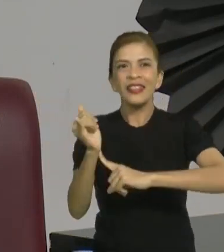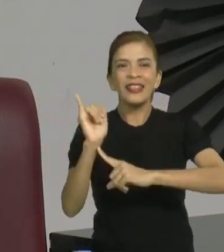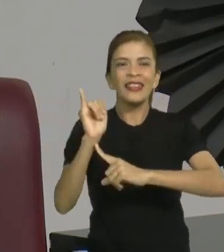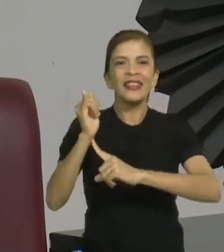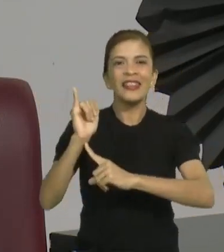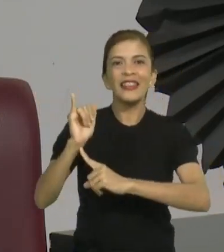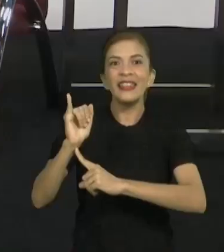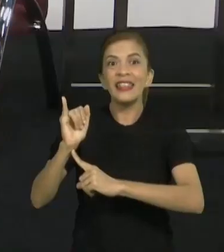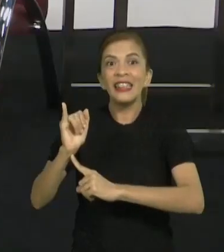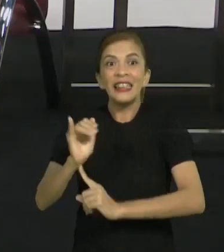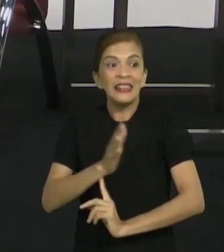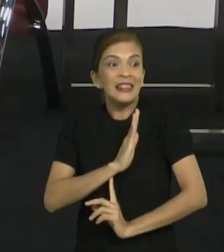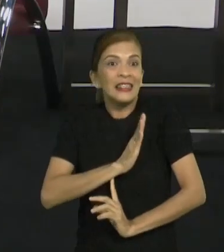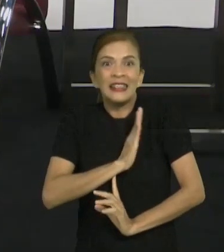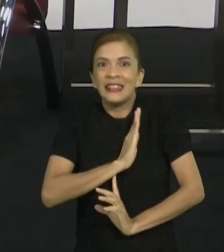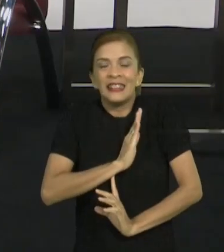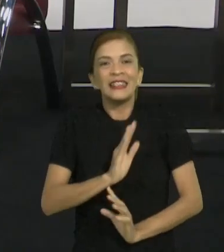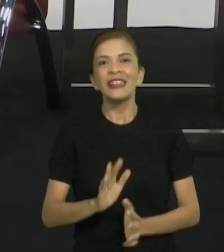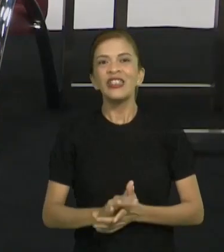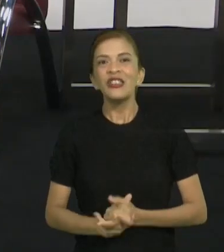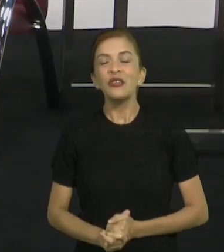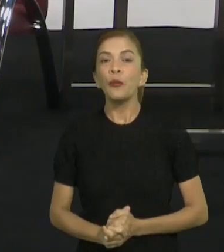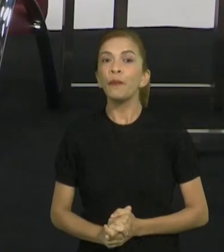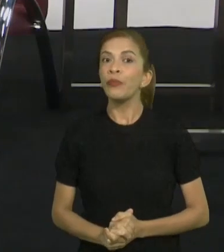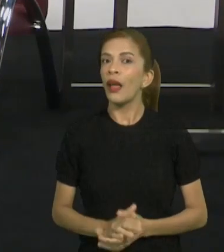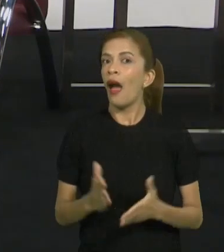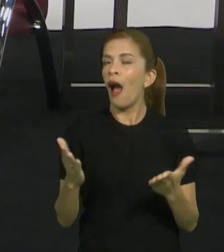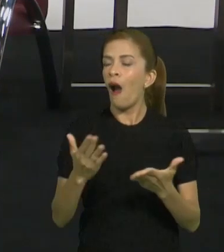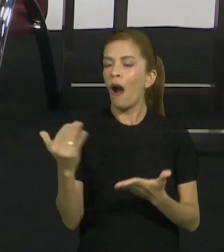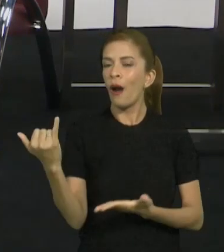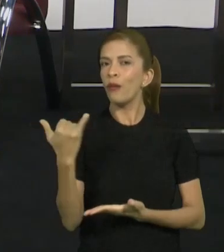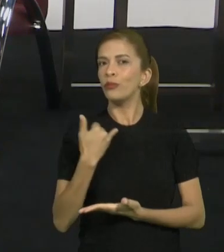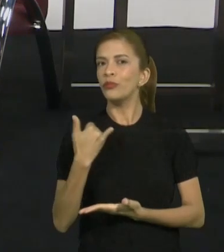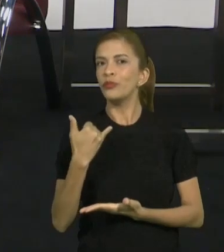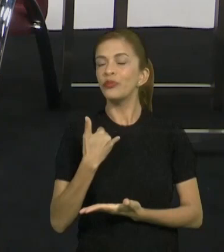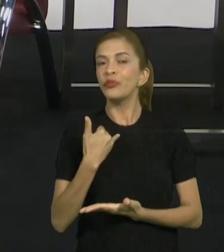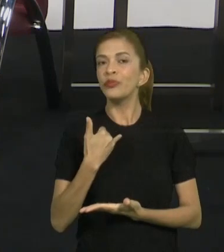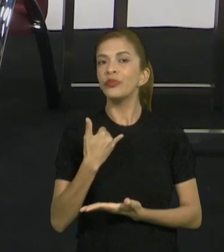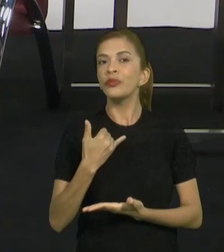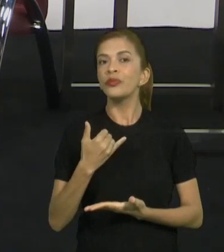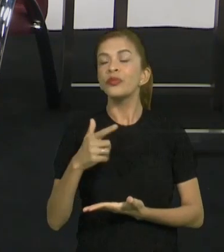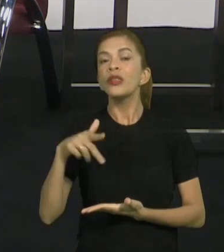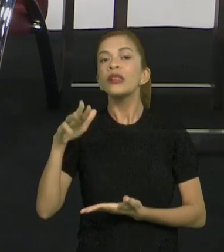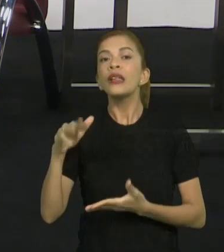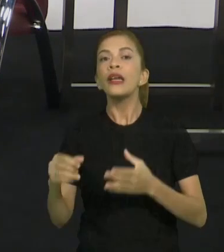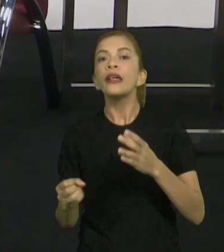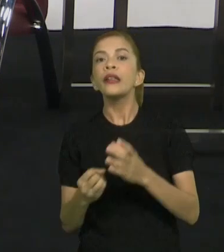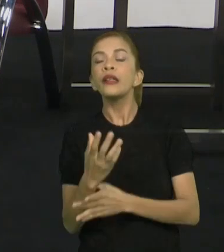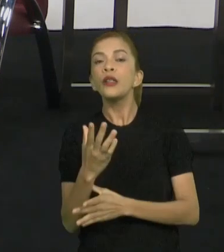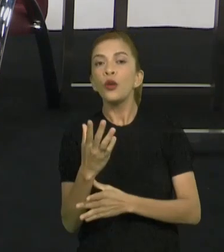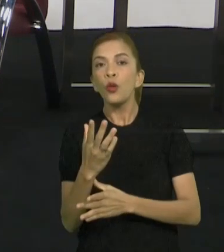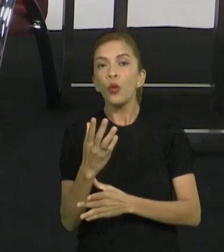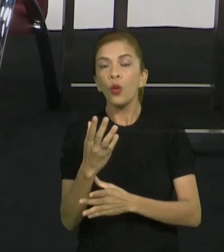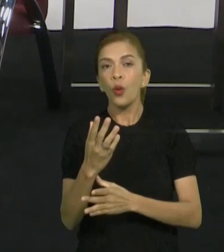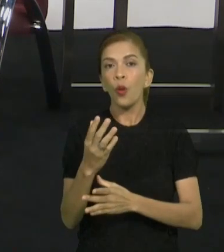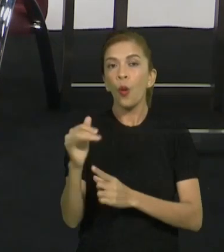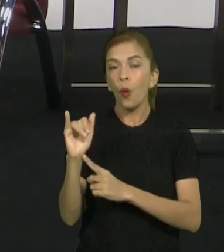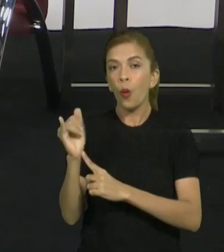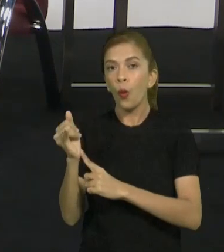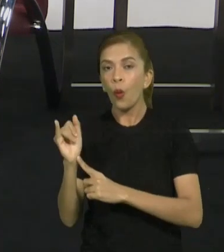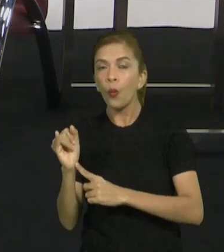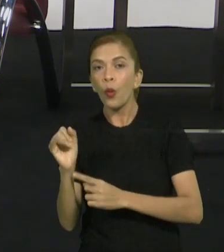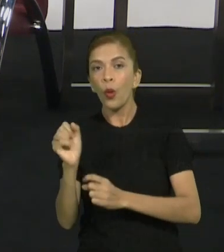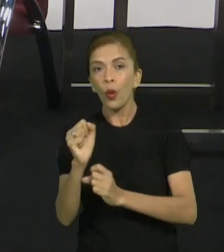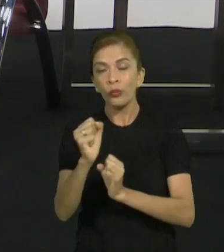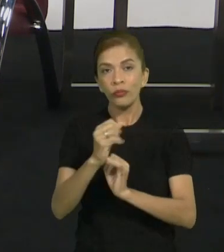A mil, com o a coração a mil. mil. Agora me conta essa história. Quem fundou O boi em Canto da Ilha foi tua mãe.